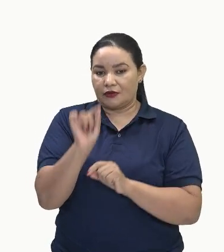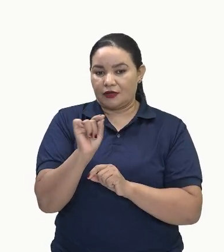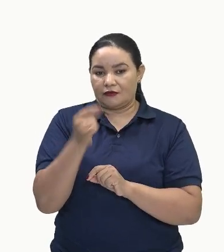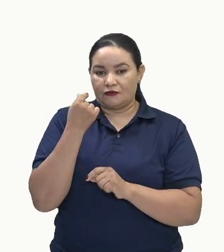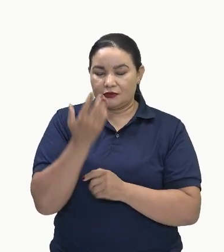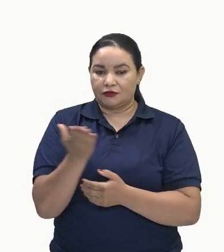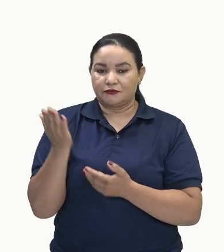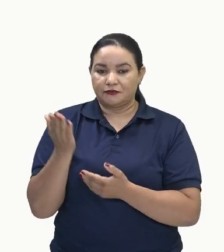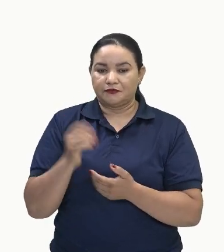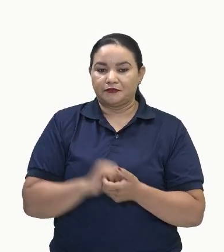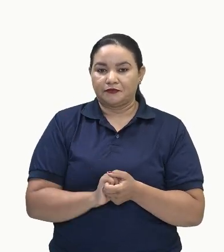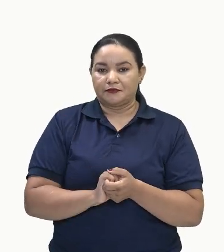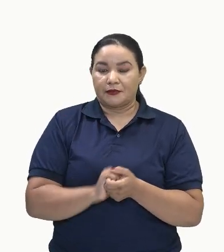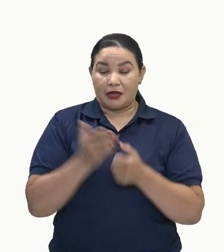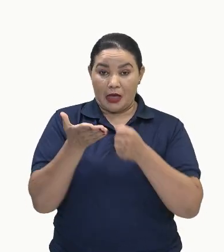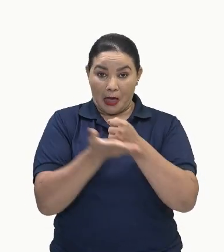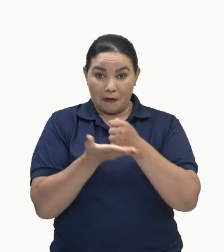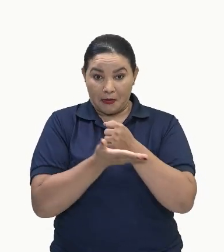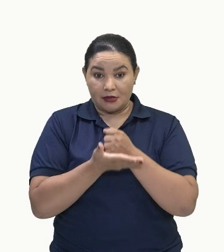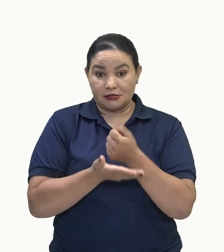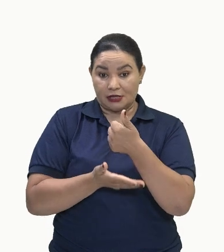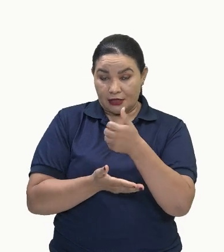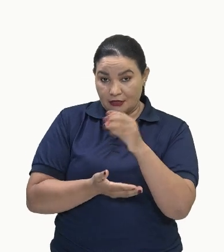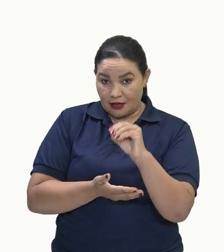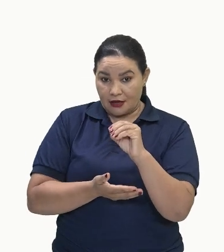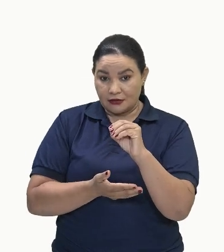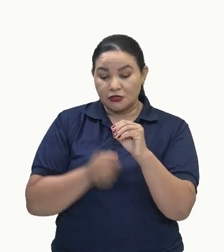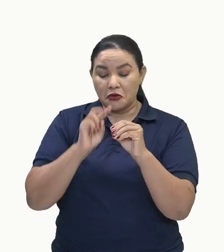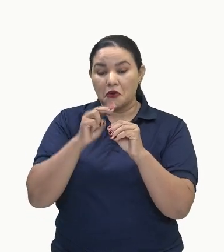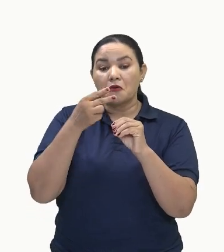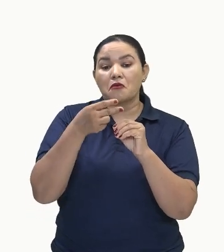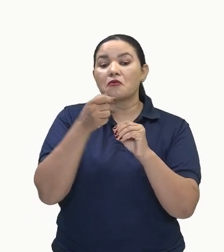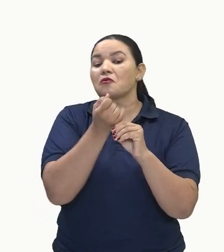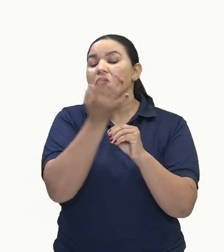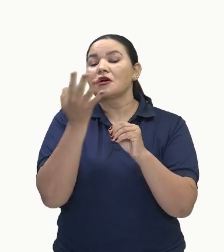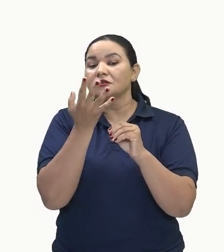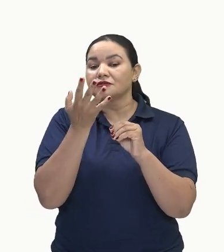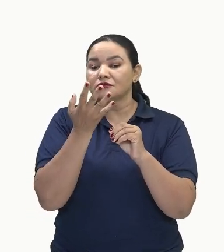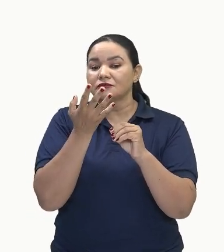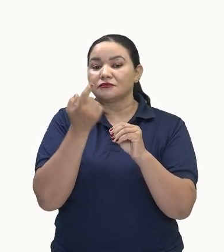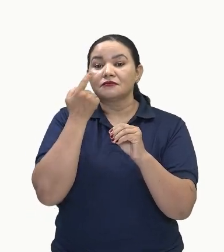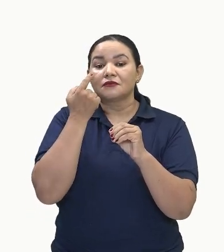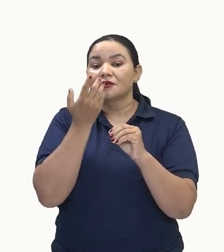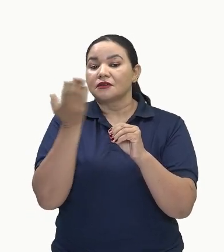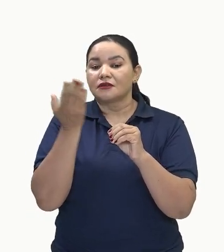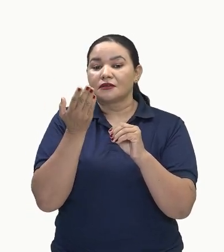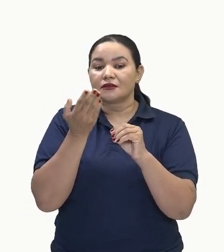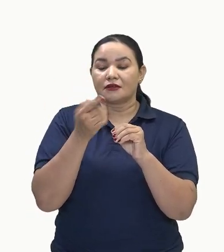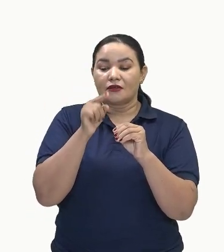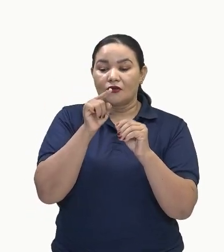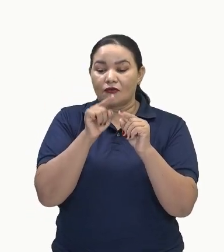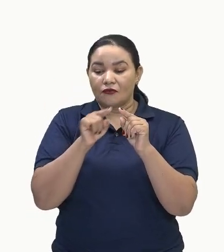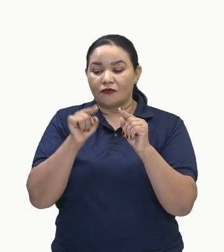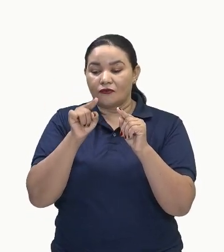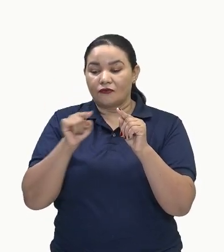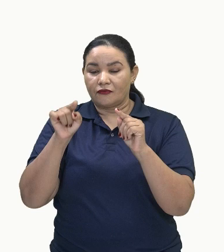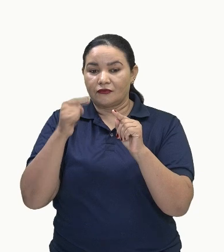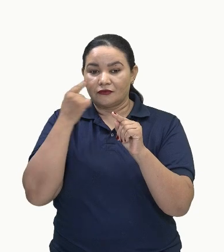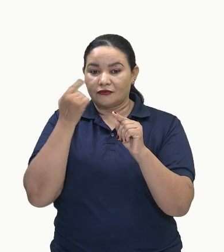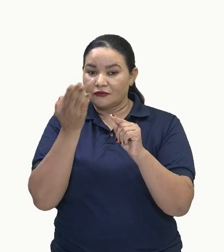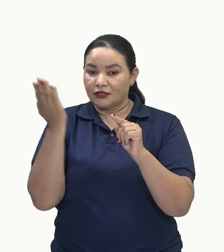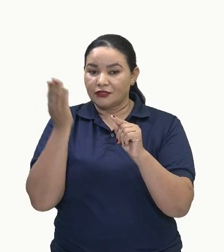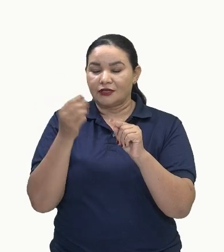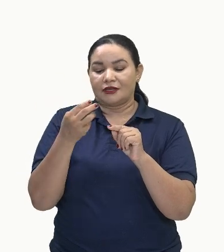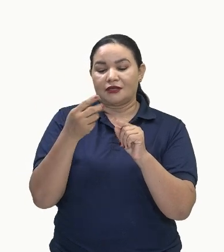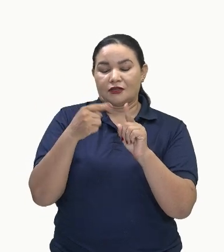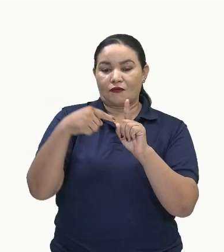a base é 10 e o expoente. Quantas casas decimais nós temos? Nós temos 3. Ó, 1, 2, 3. Então, 10